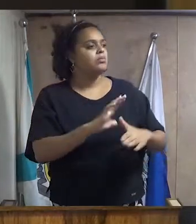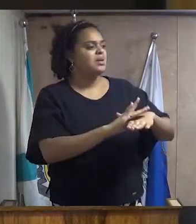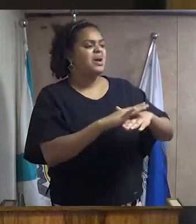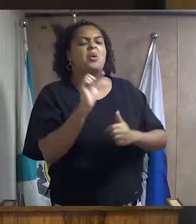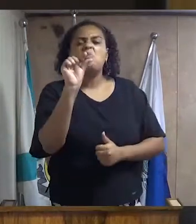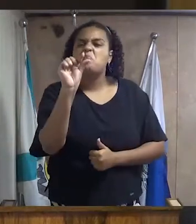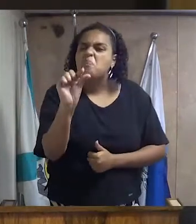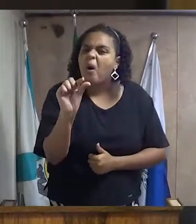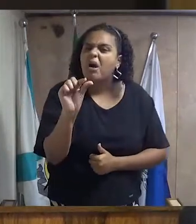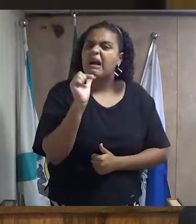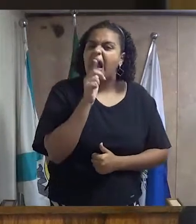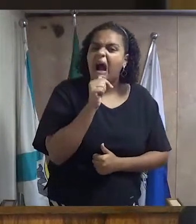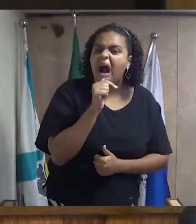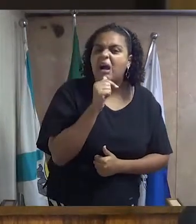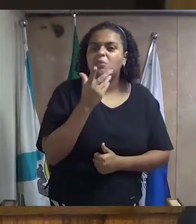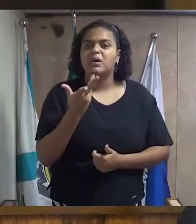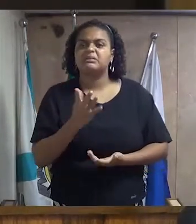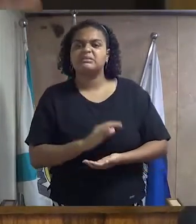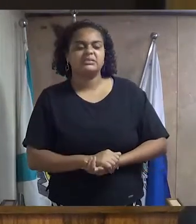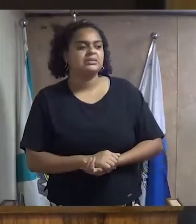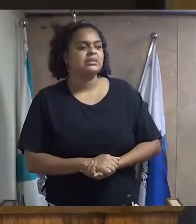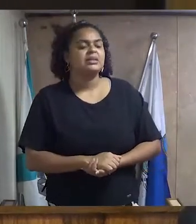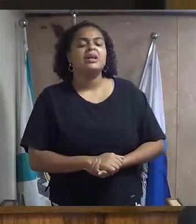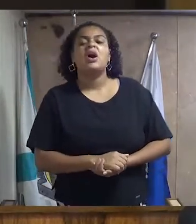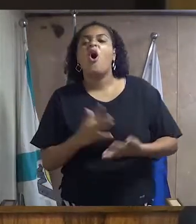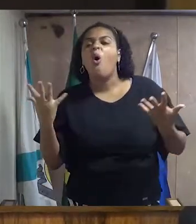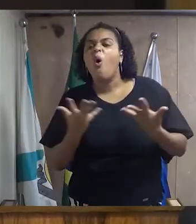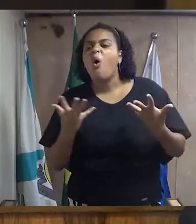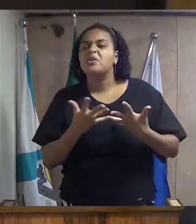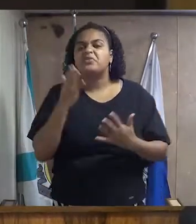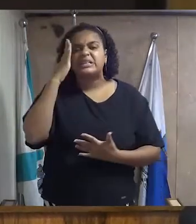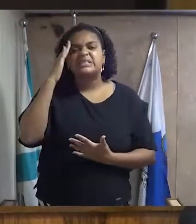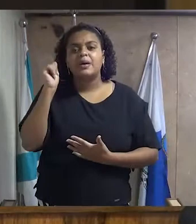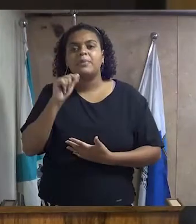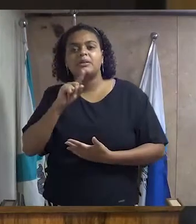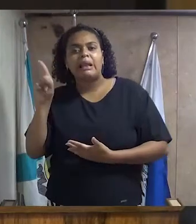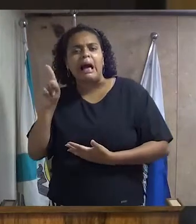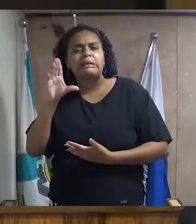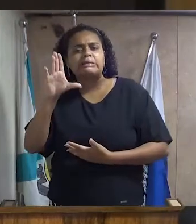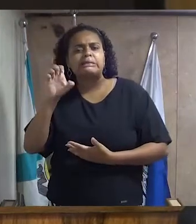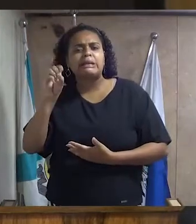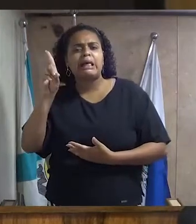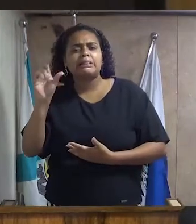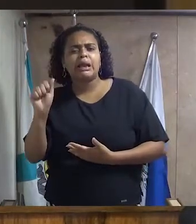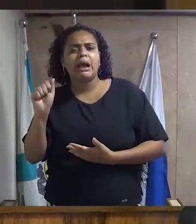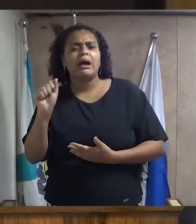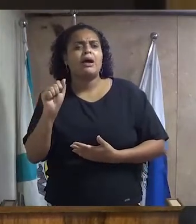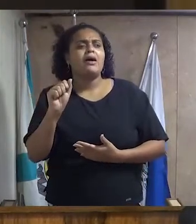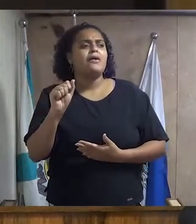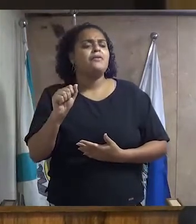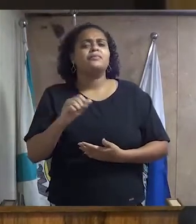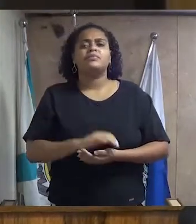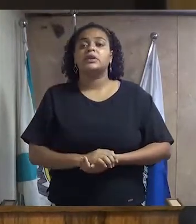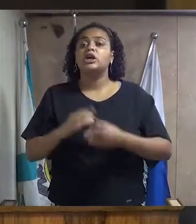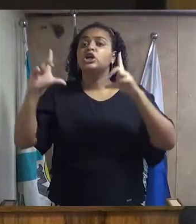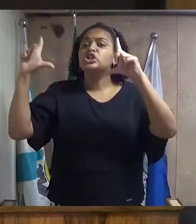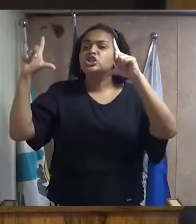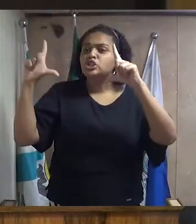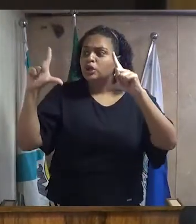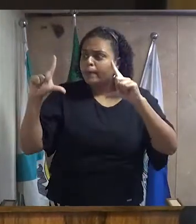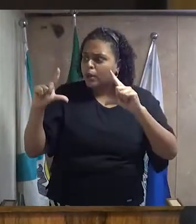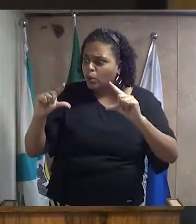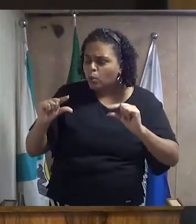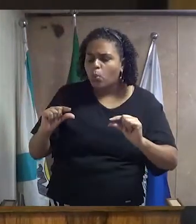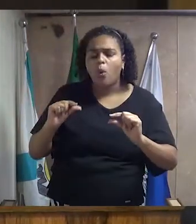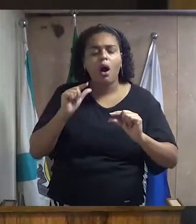pouco, ainda vem uma operação no verão, que eu fiquei sabendo hoje quando estive na SEDAI. Uma operação verão, uma redução mais